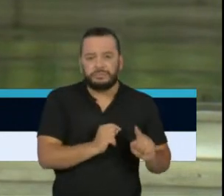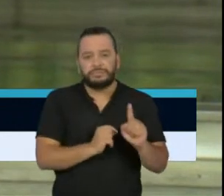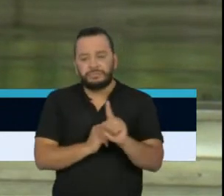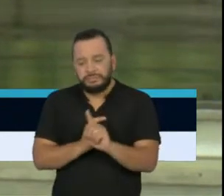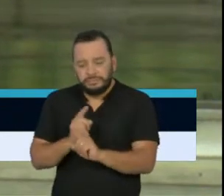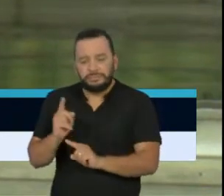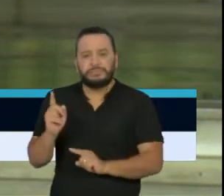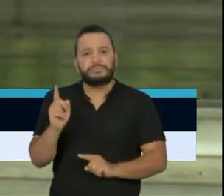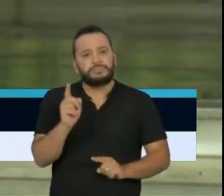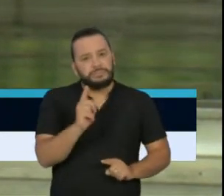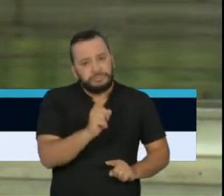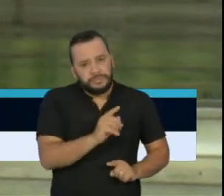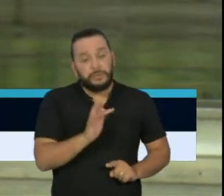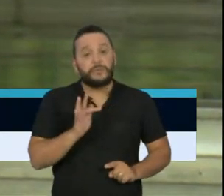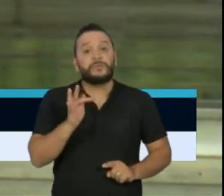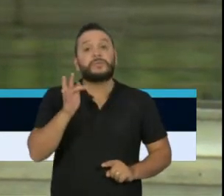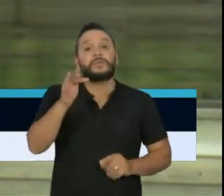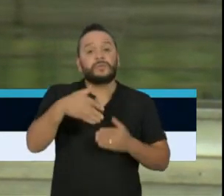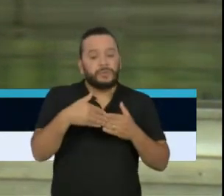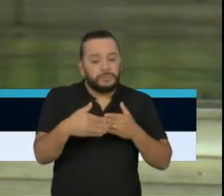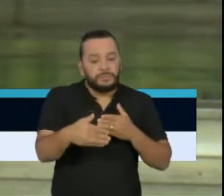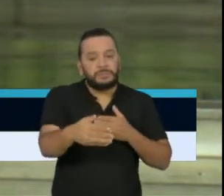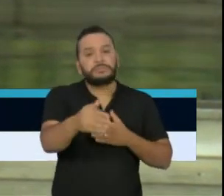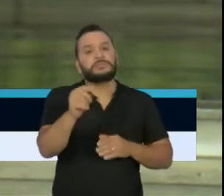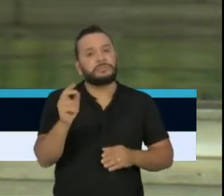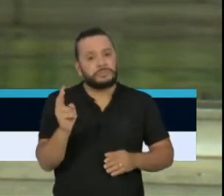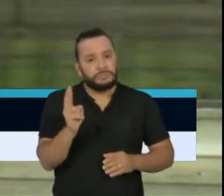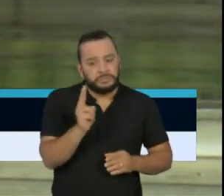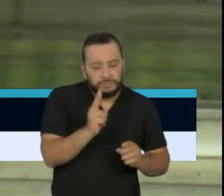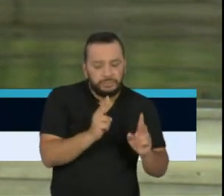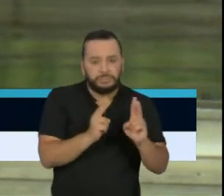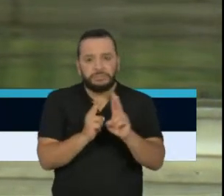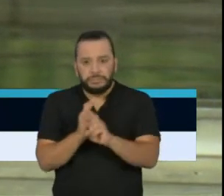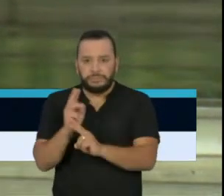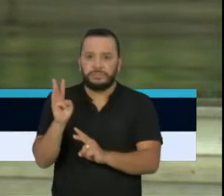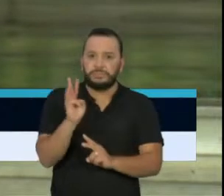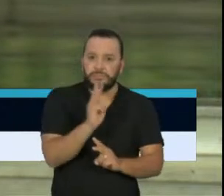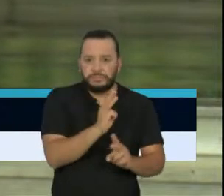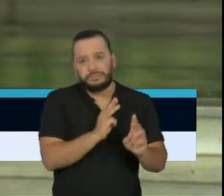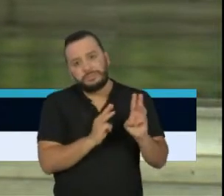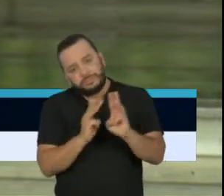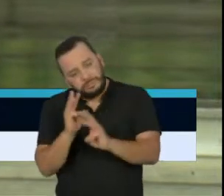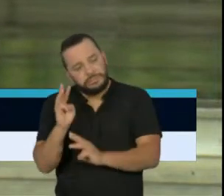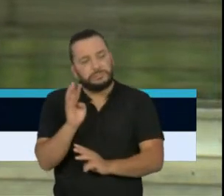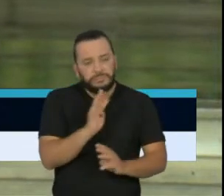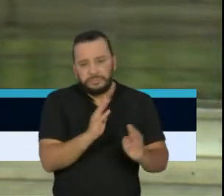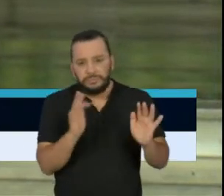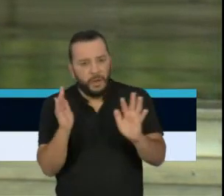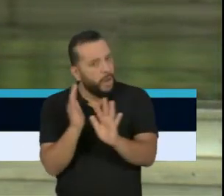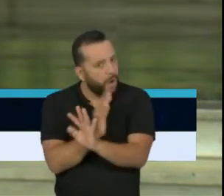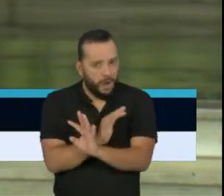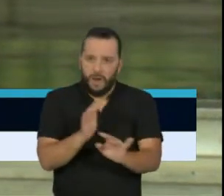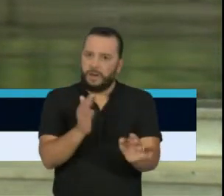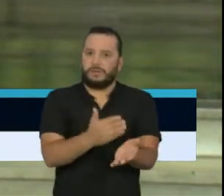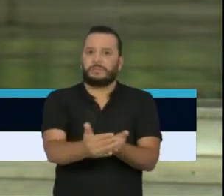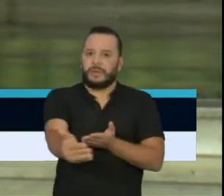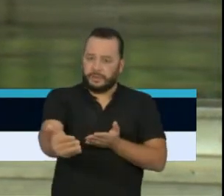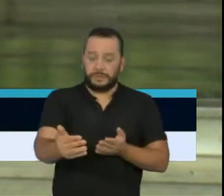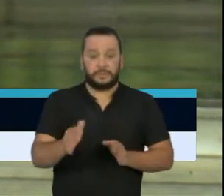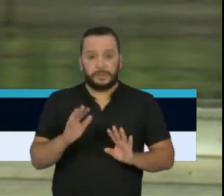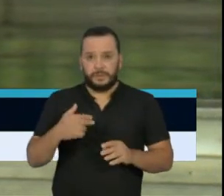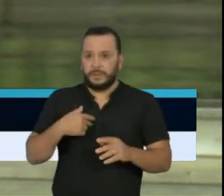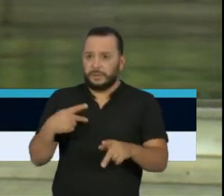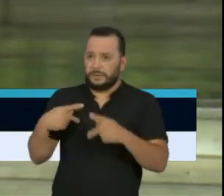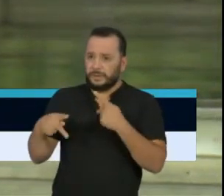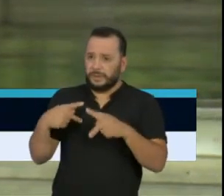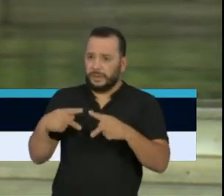Futuro que pode ser mais próximo se as pessoas colaborarem de forma solidária. Em relação a São José dos Campos, eu quero